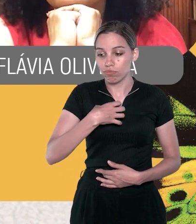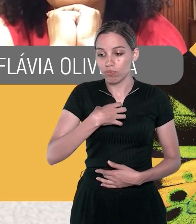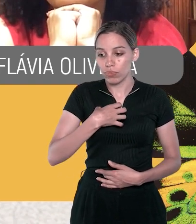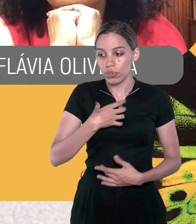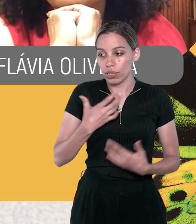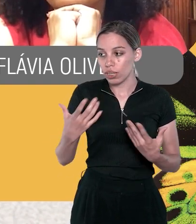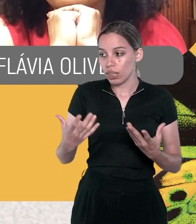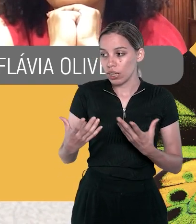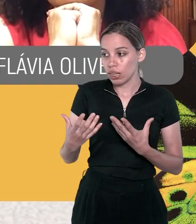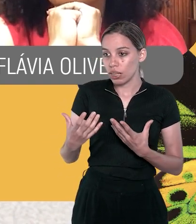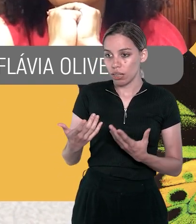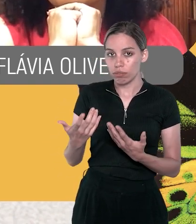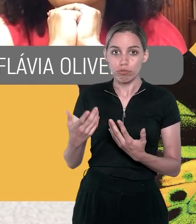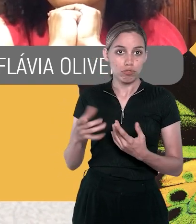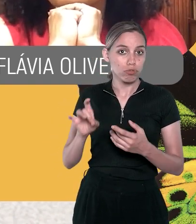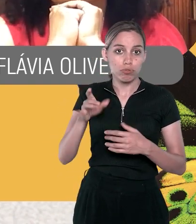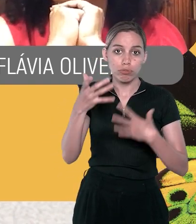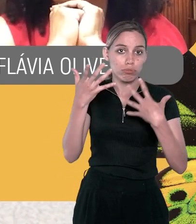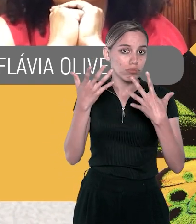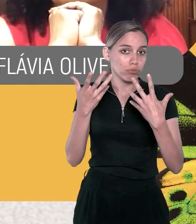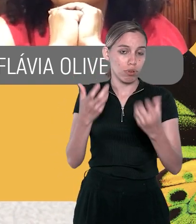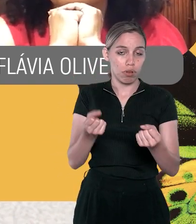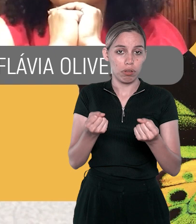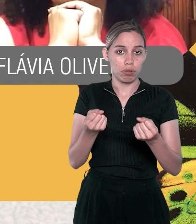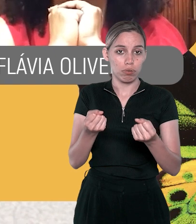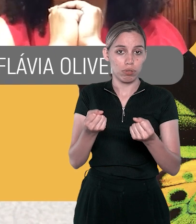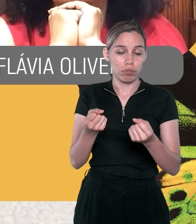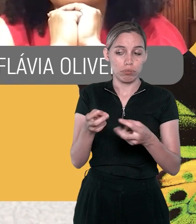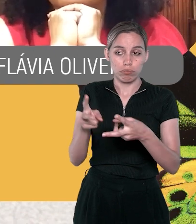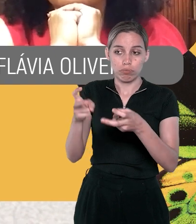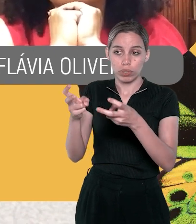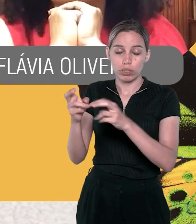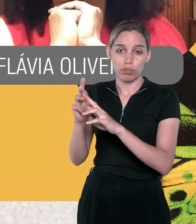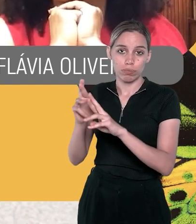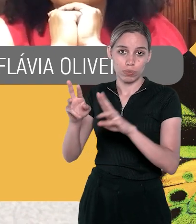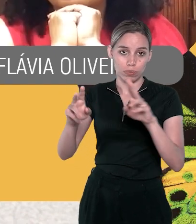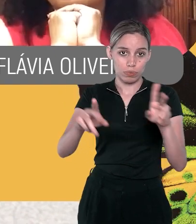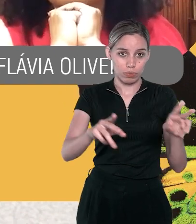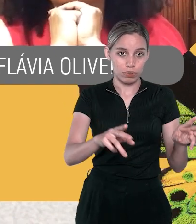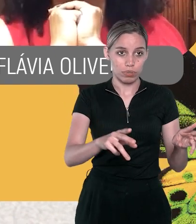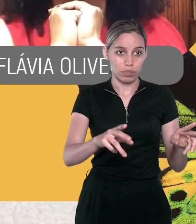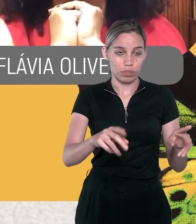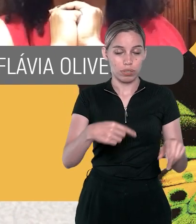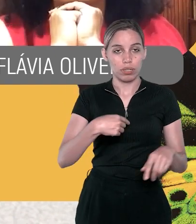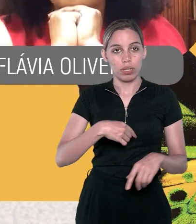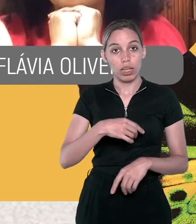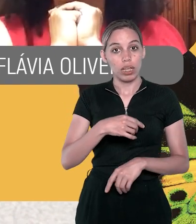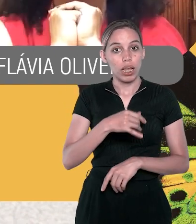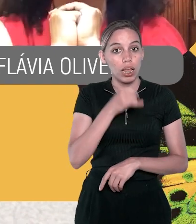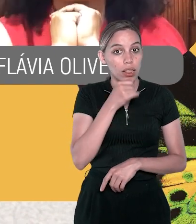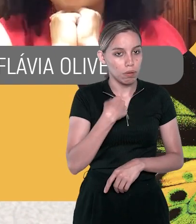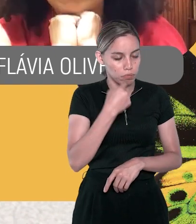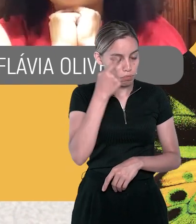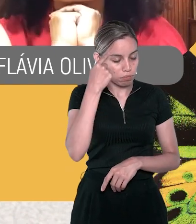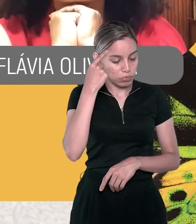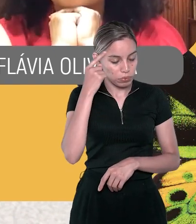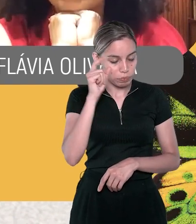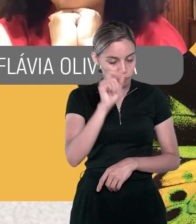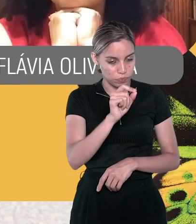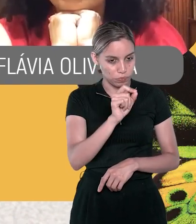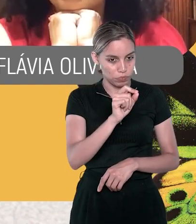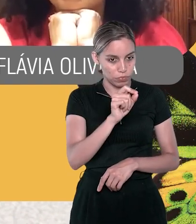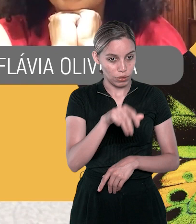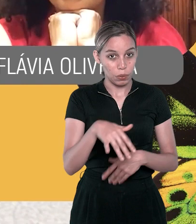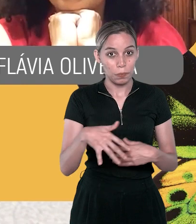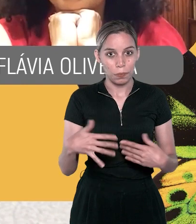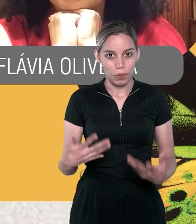que convivendo e aceitando a diferença e a diversidade, né? Quer dizer, eu fico pensando, Flávio, quando você, de